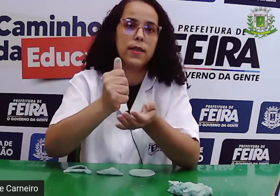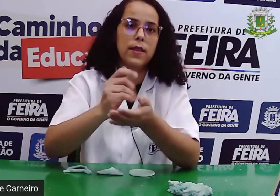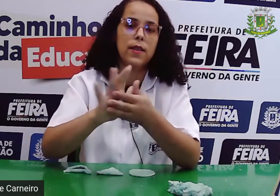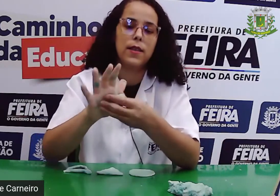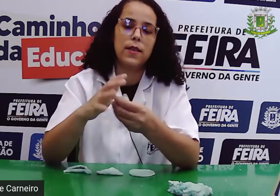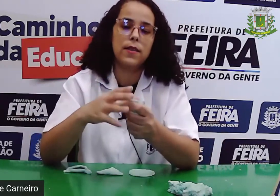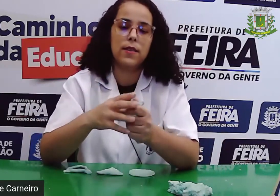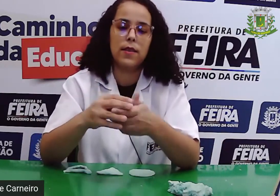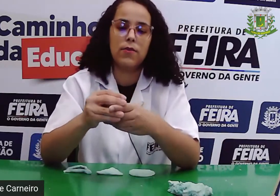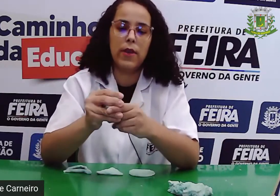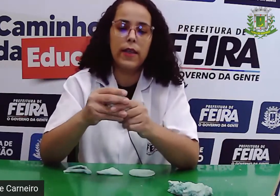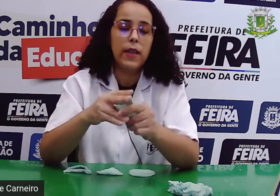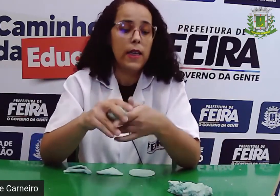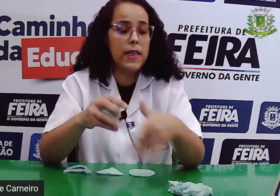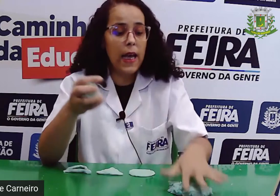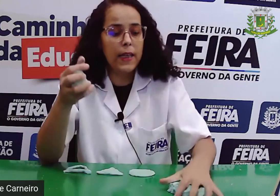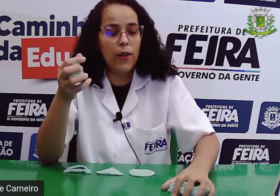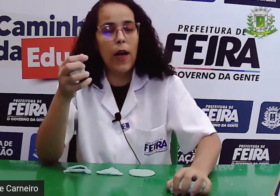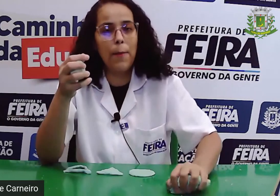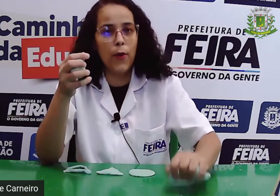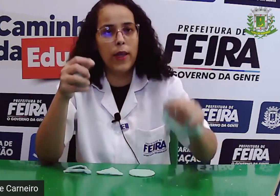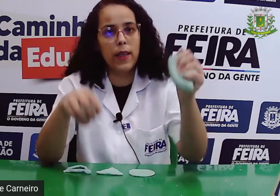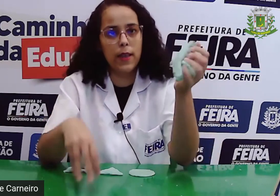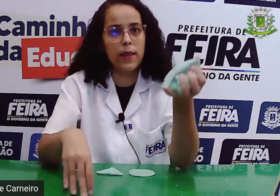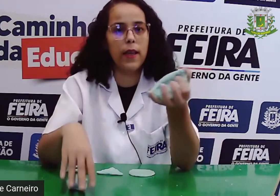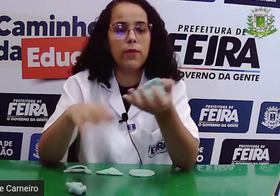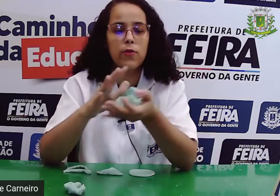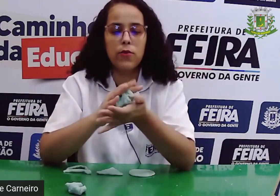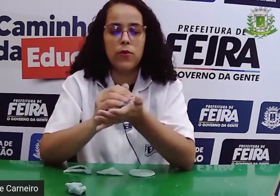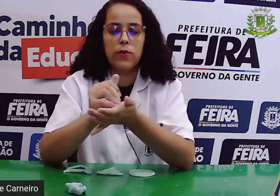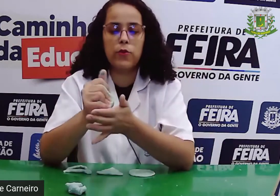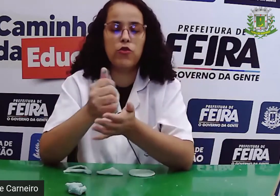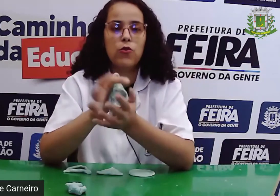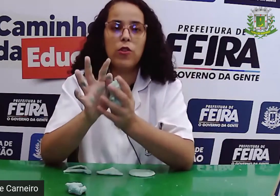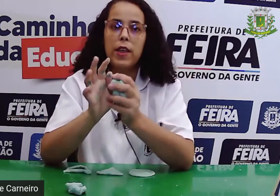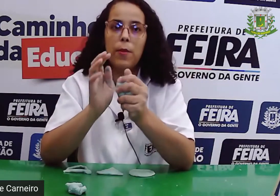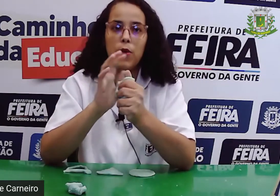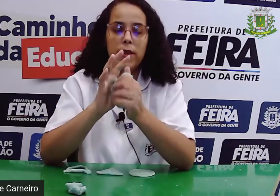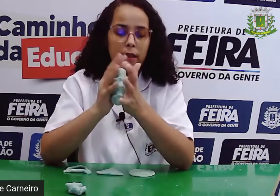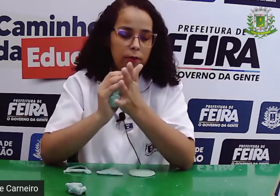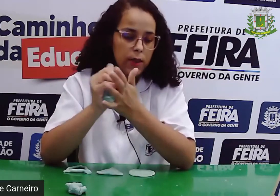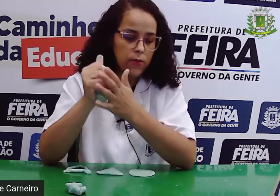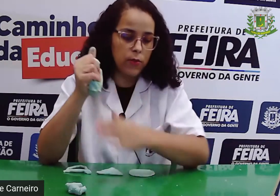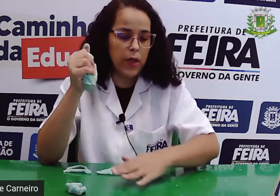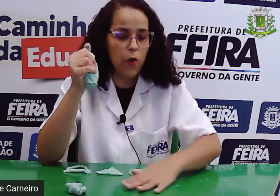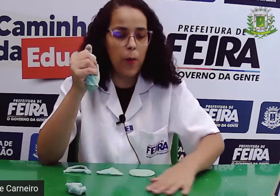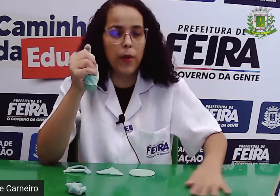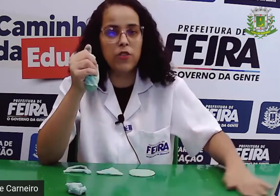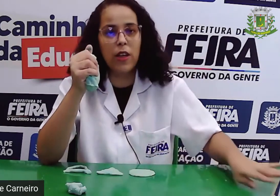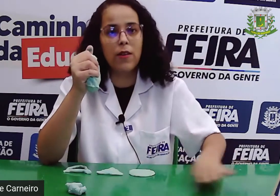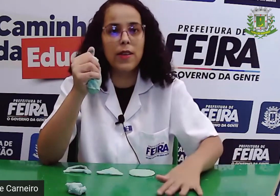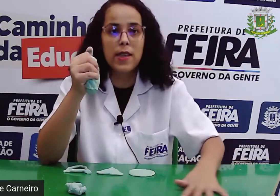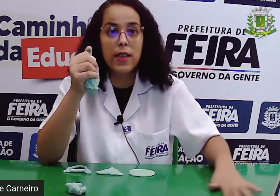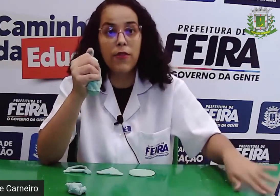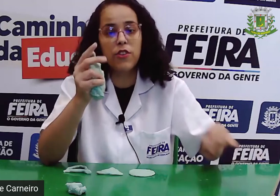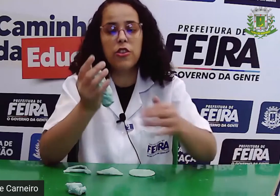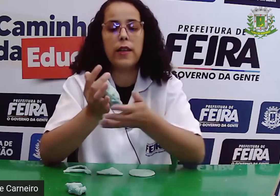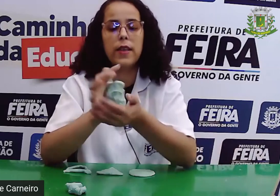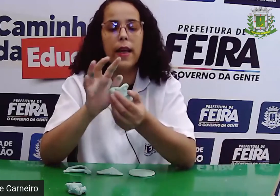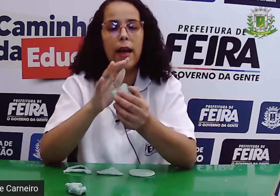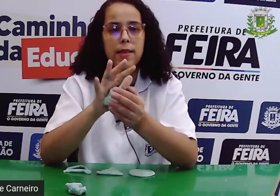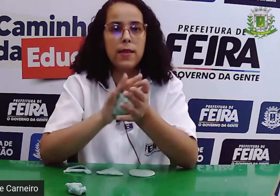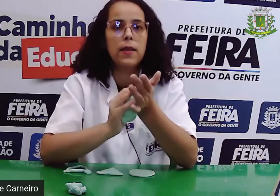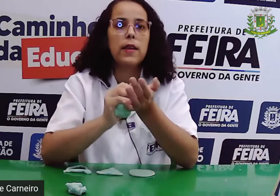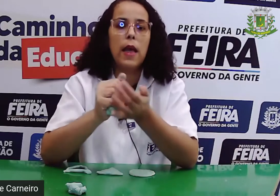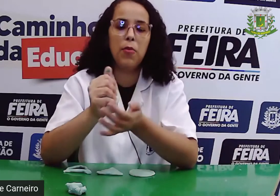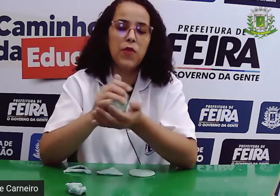cobrinha. Vai. E aí, ó, a Pro aqui, né, no estúdio aqui que a Pro tá gravando, não tem como a Pro deixar numa vasilhinha fechada.